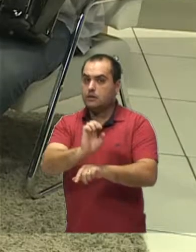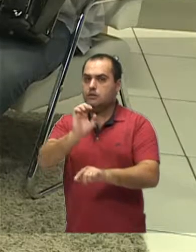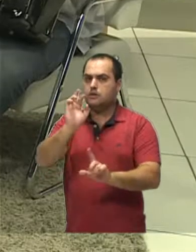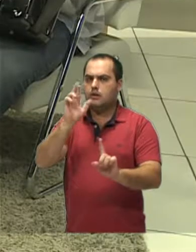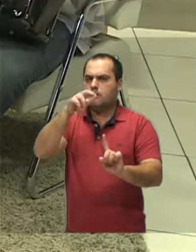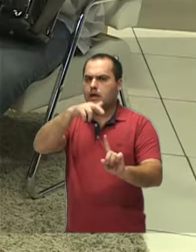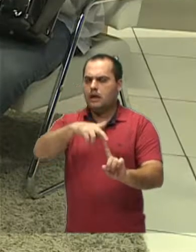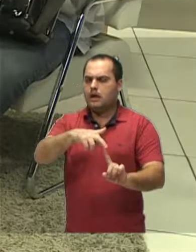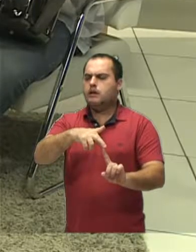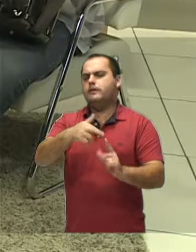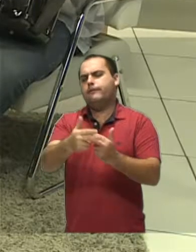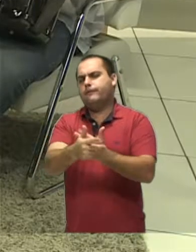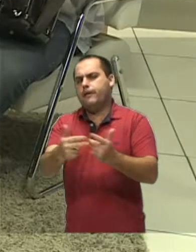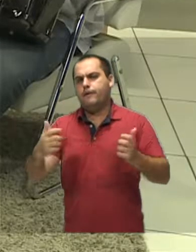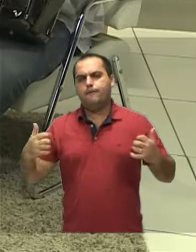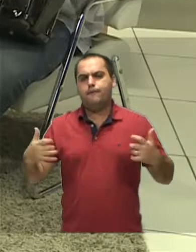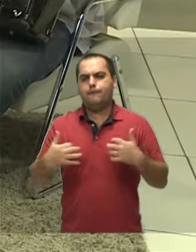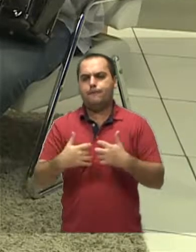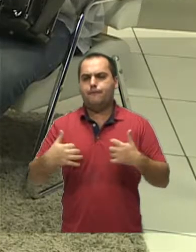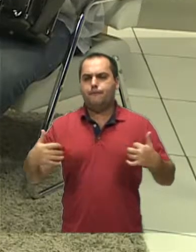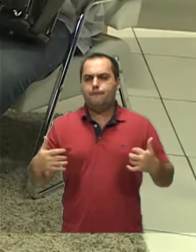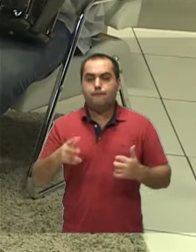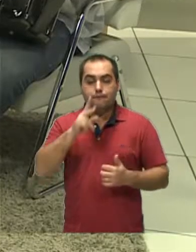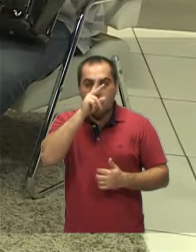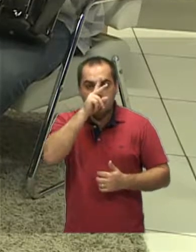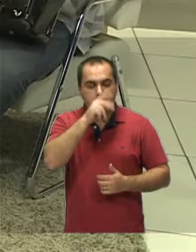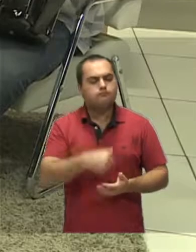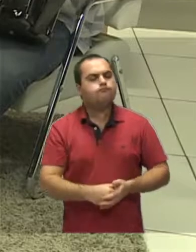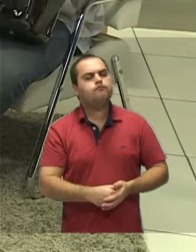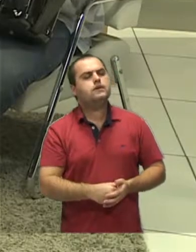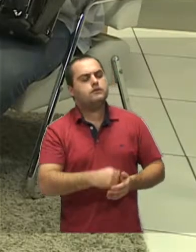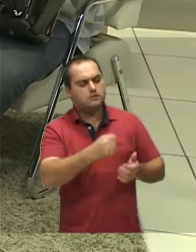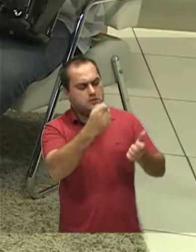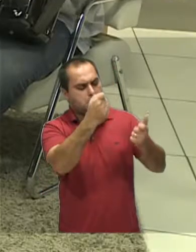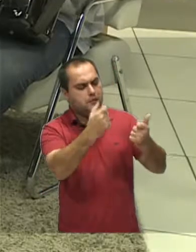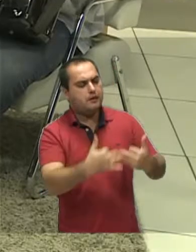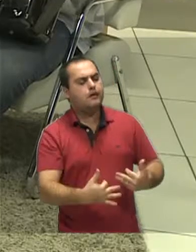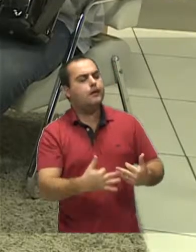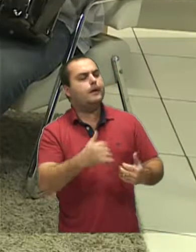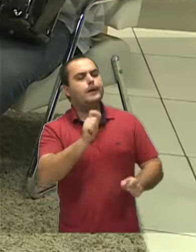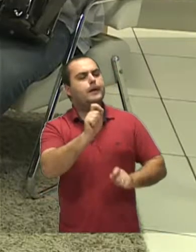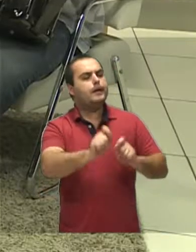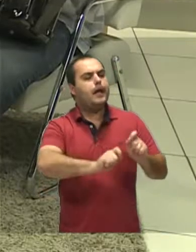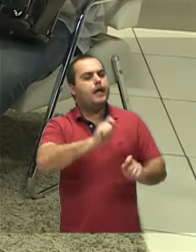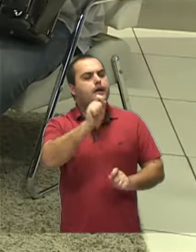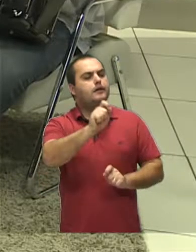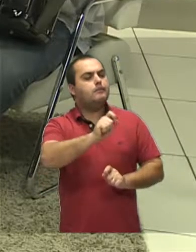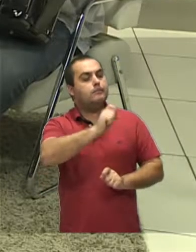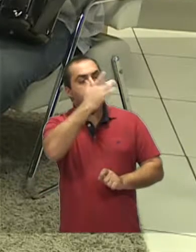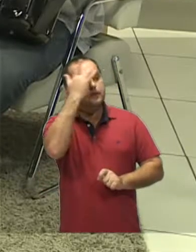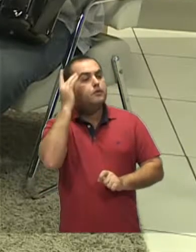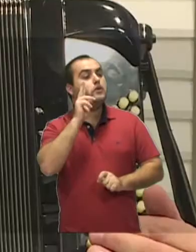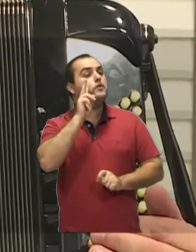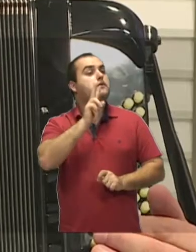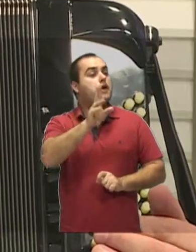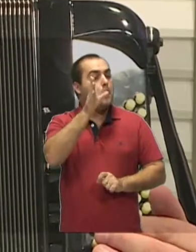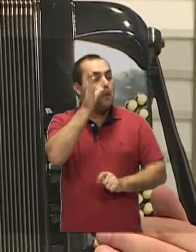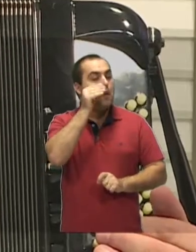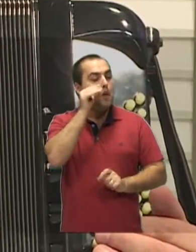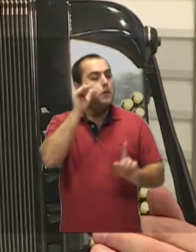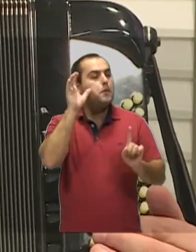Europa. De onde que você buscou as referências e quem foram esses instrumentistas que você se espelhou, Bruno? Bom, as